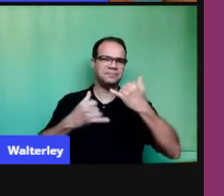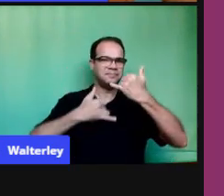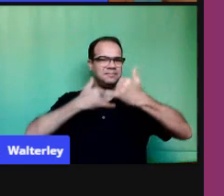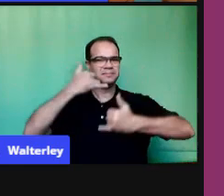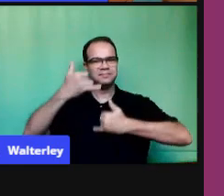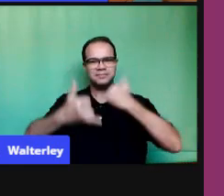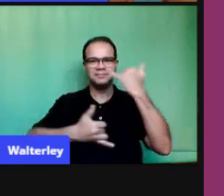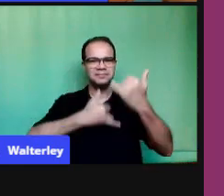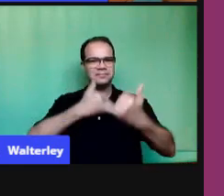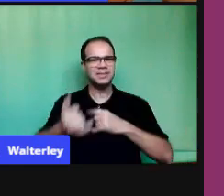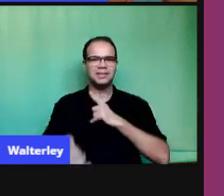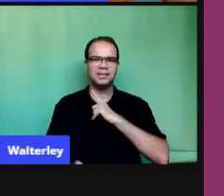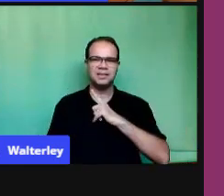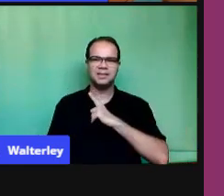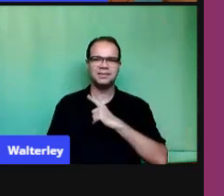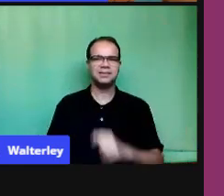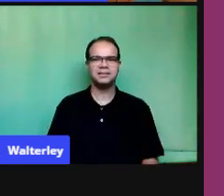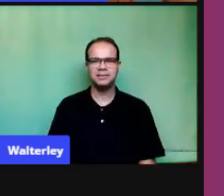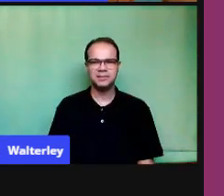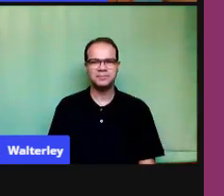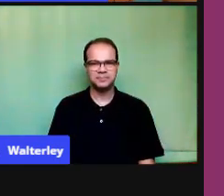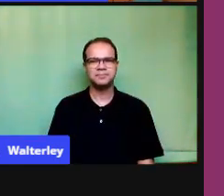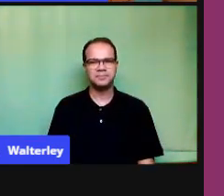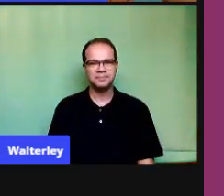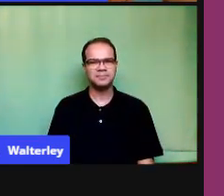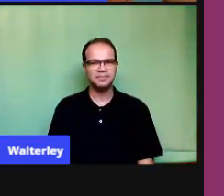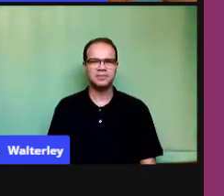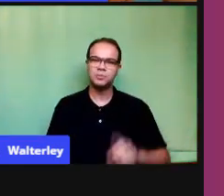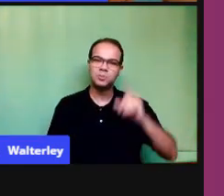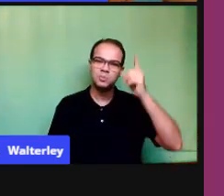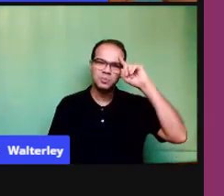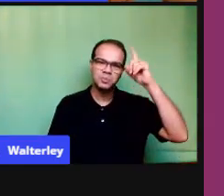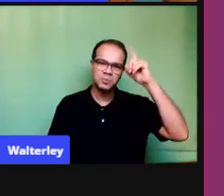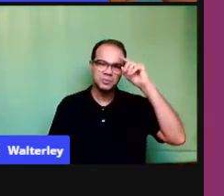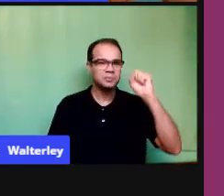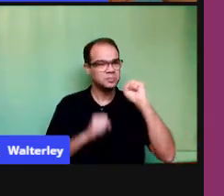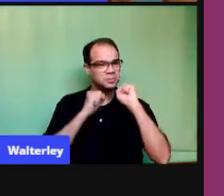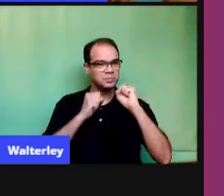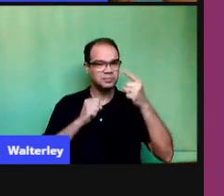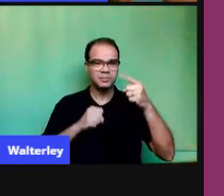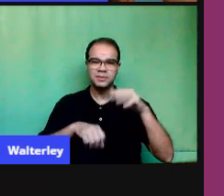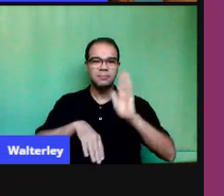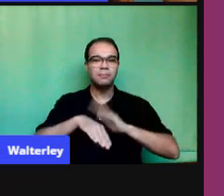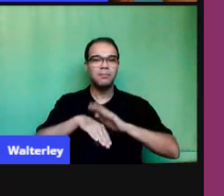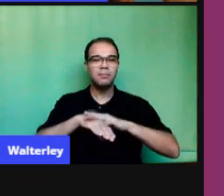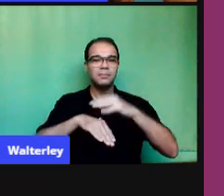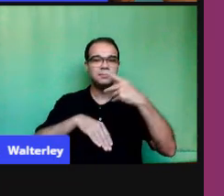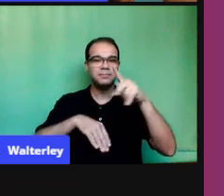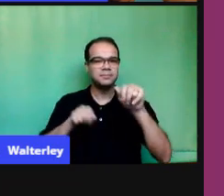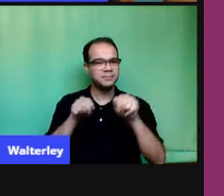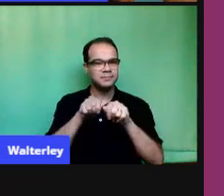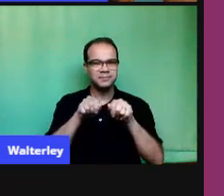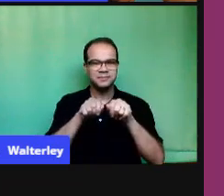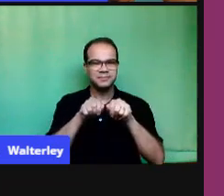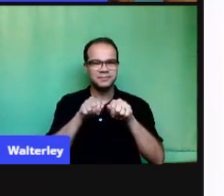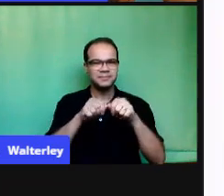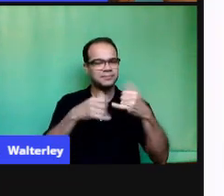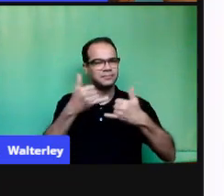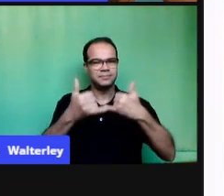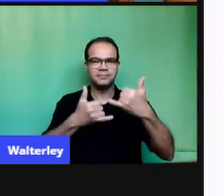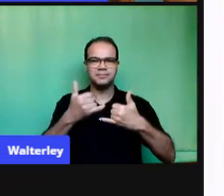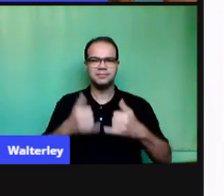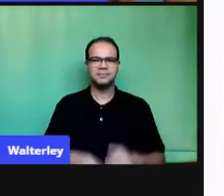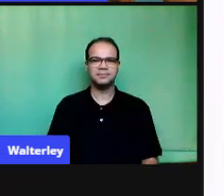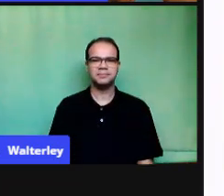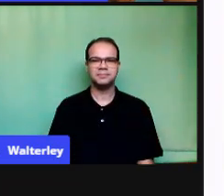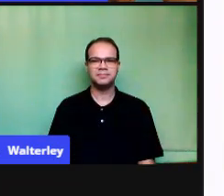se construir pequenos brinquedos no dia a dia para os seus cães. Próximo, por favor. Mas nada vai